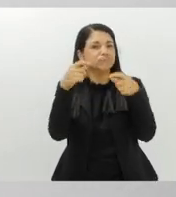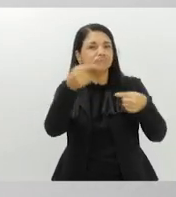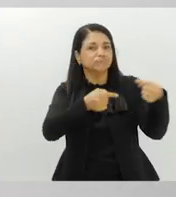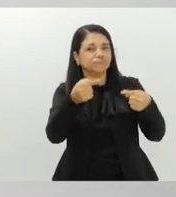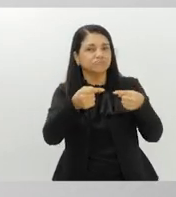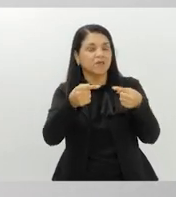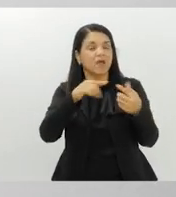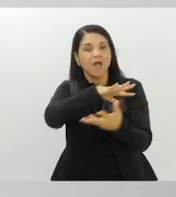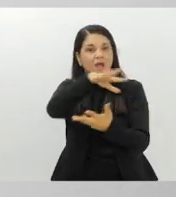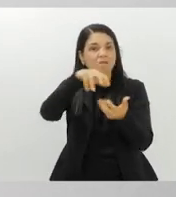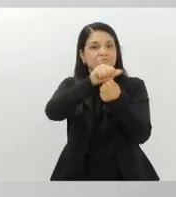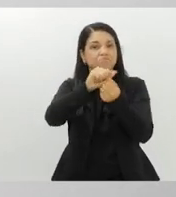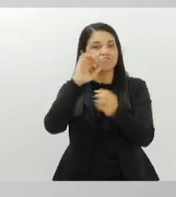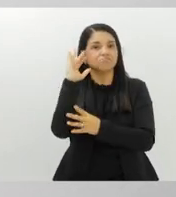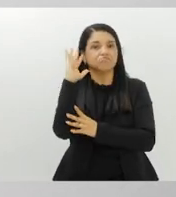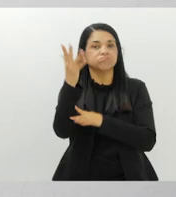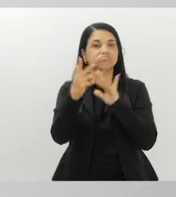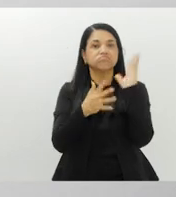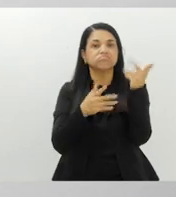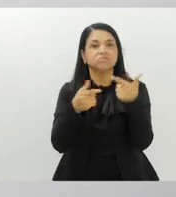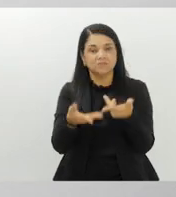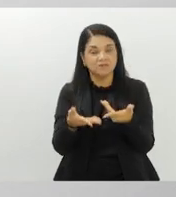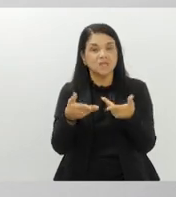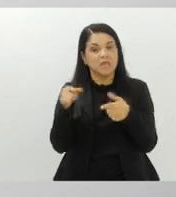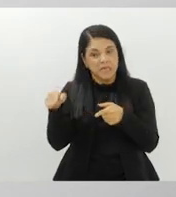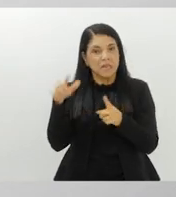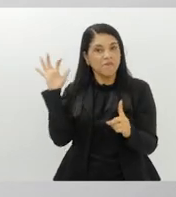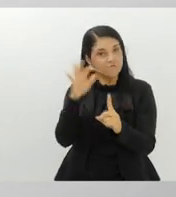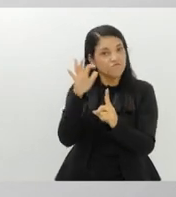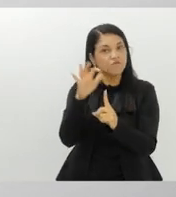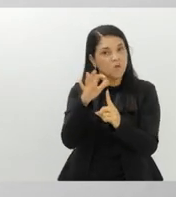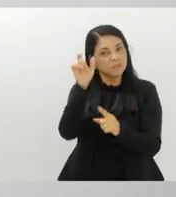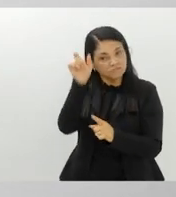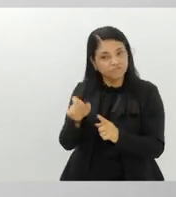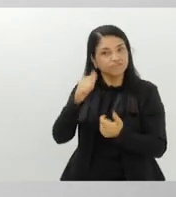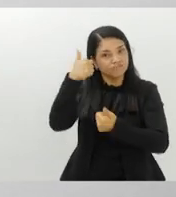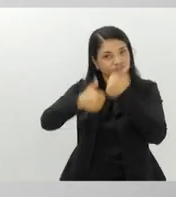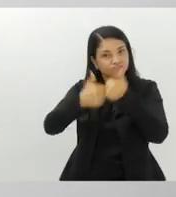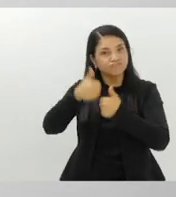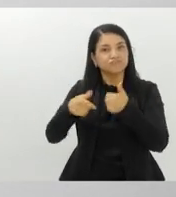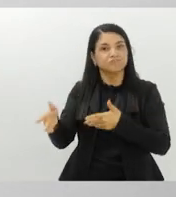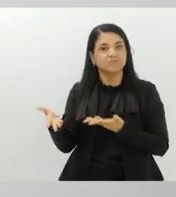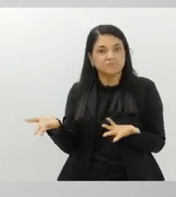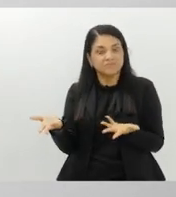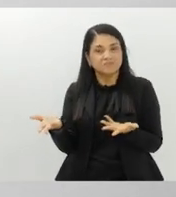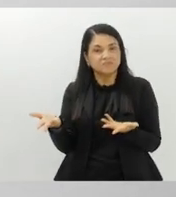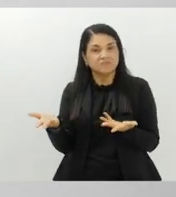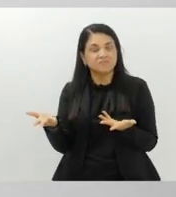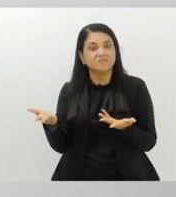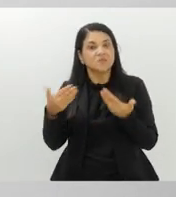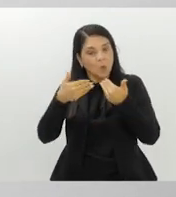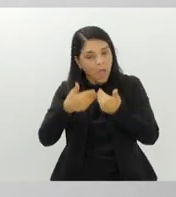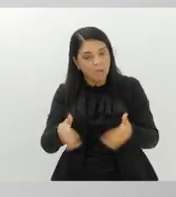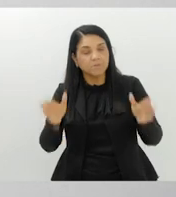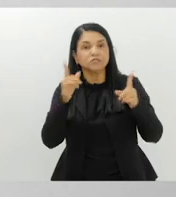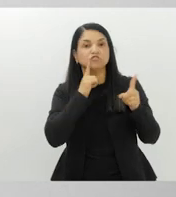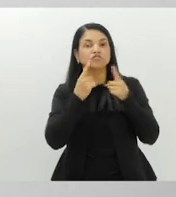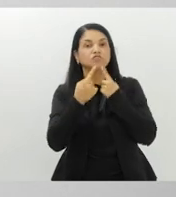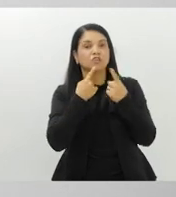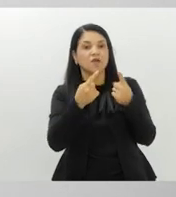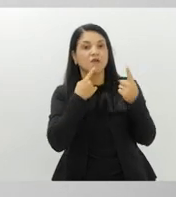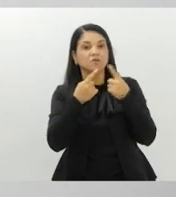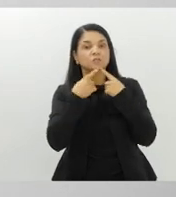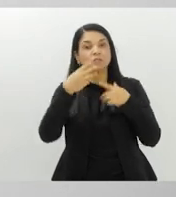ele é uma liderança, já que ele é um poder de influência, por que não faz isso? Então, a gente está fazendo, abrindo esses diálogos, nós vamos